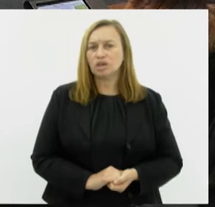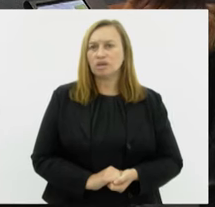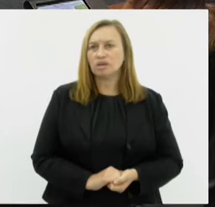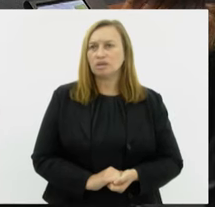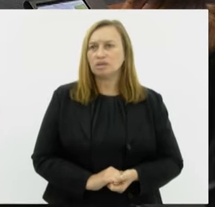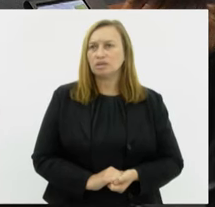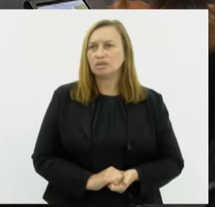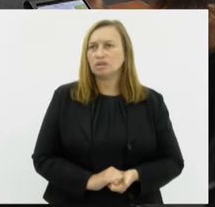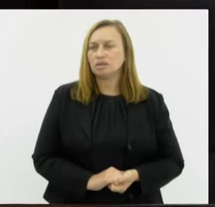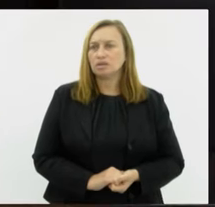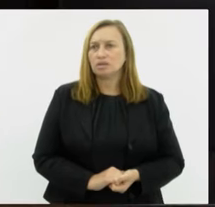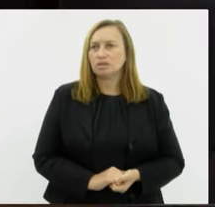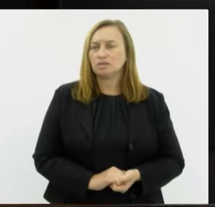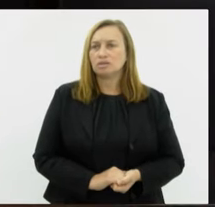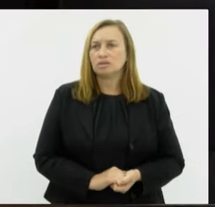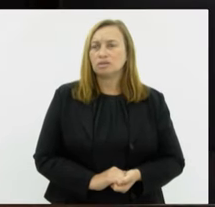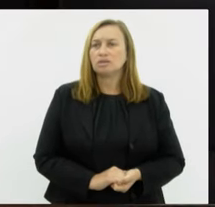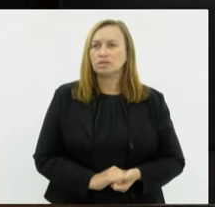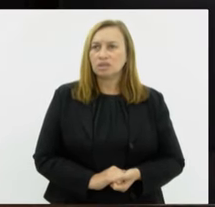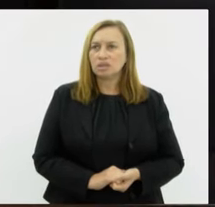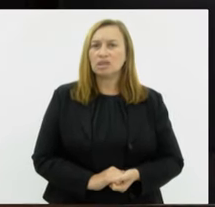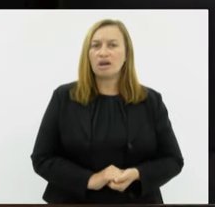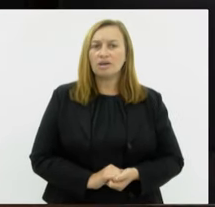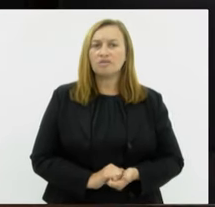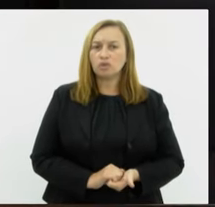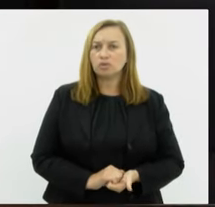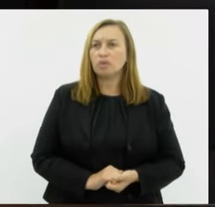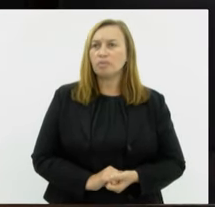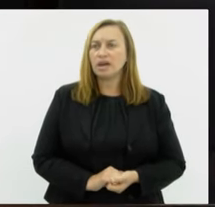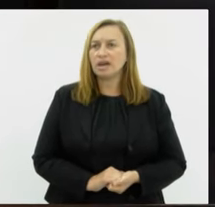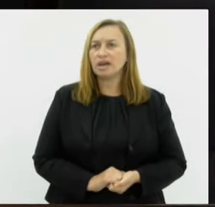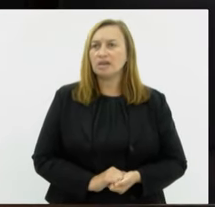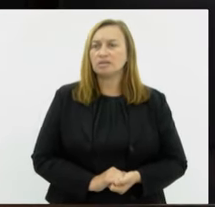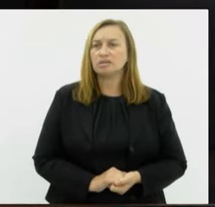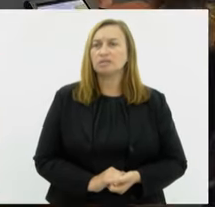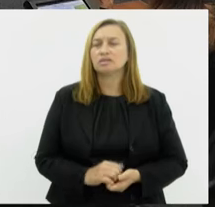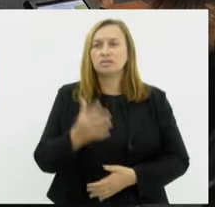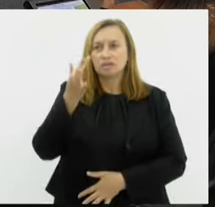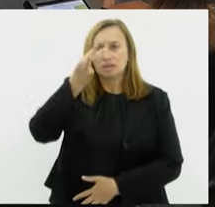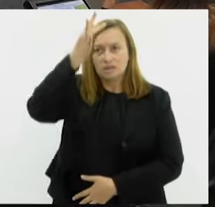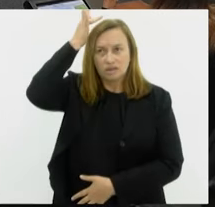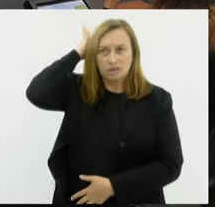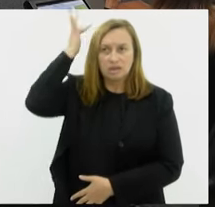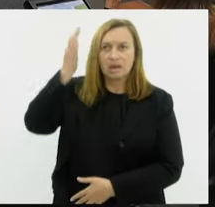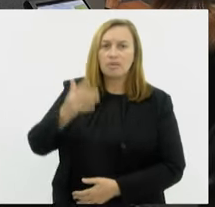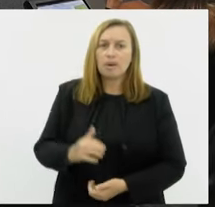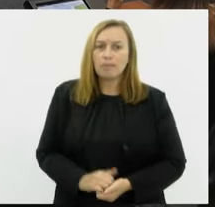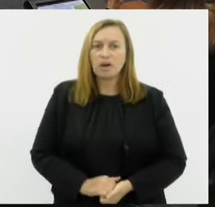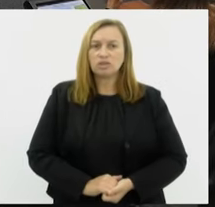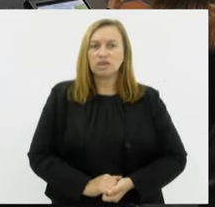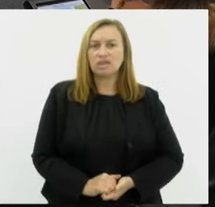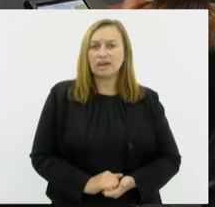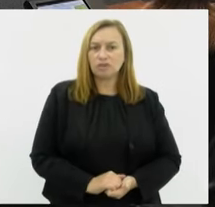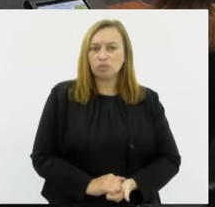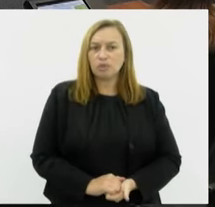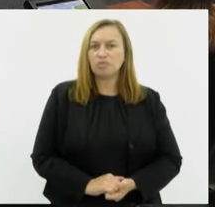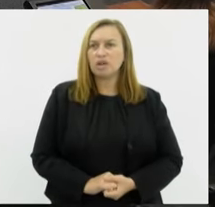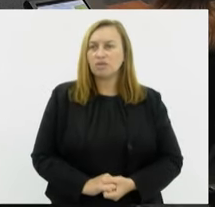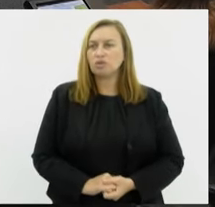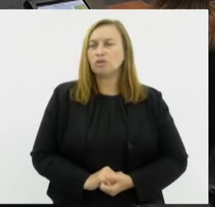Pela Comissão de Pessoa com Deficiência, deputado Fred Pacheco. Presidente, acompanho o parecer da